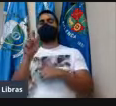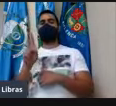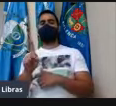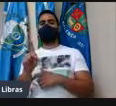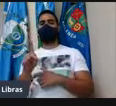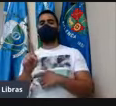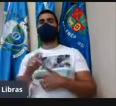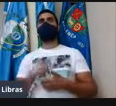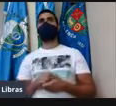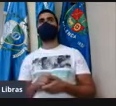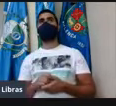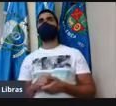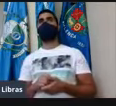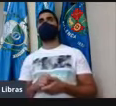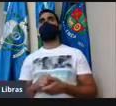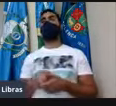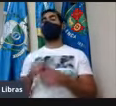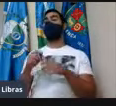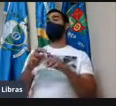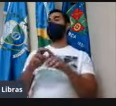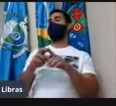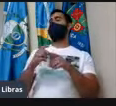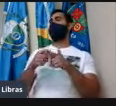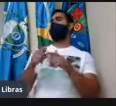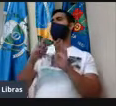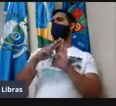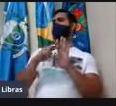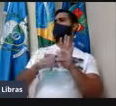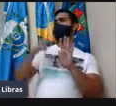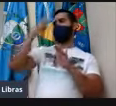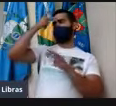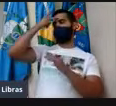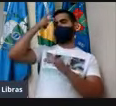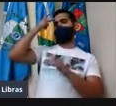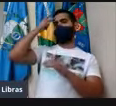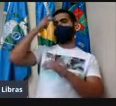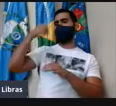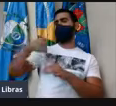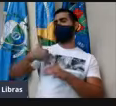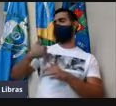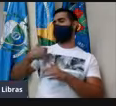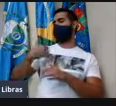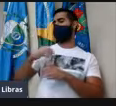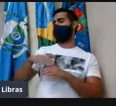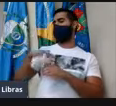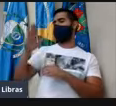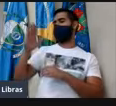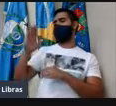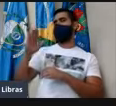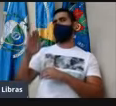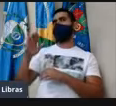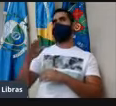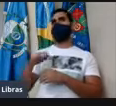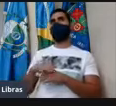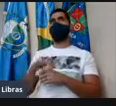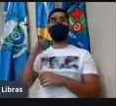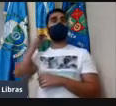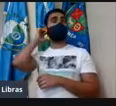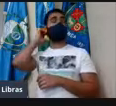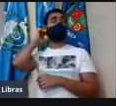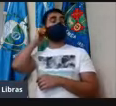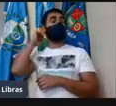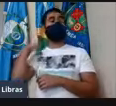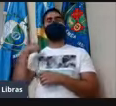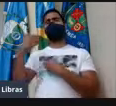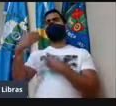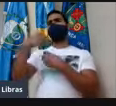E, via de regra, pessoas de mais idade. Quando eu assumi em 31 de janeiro,